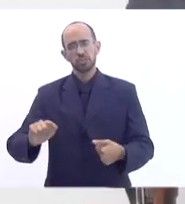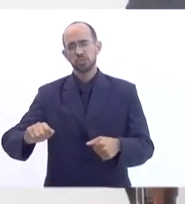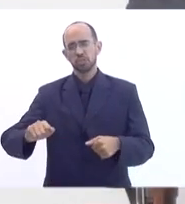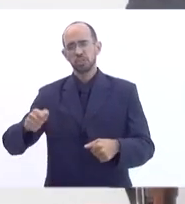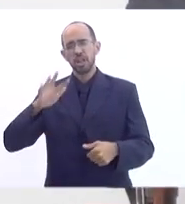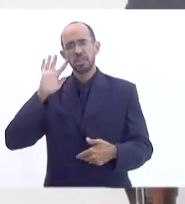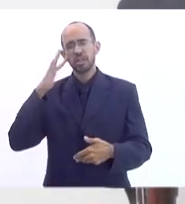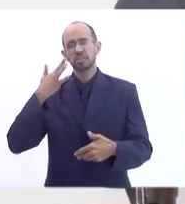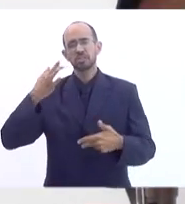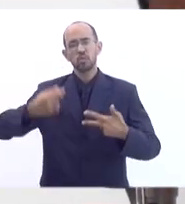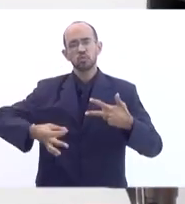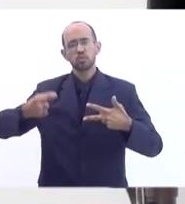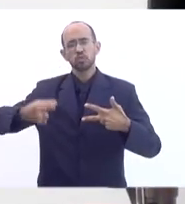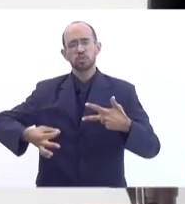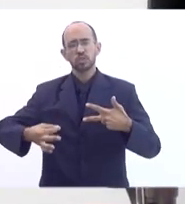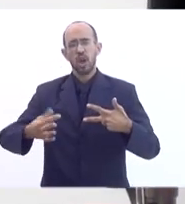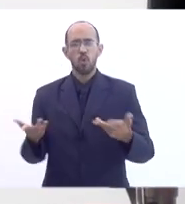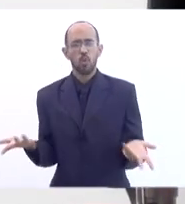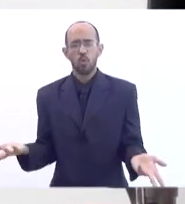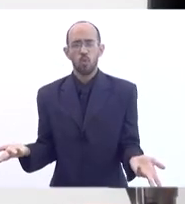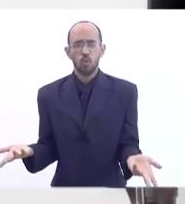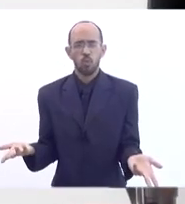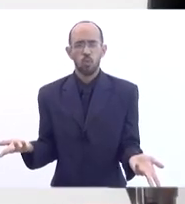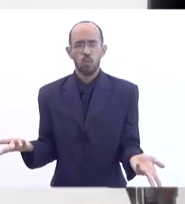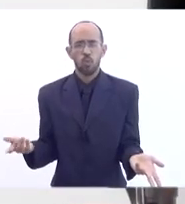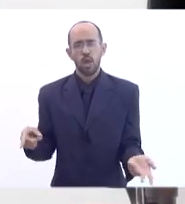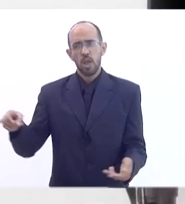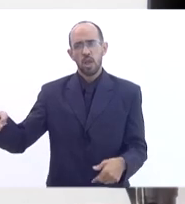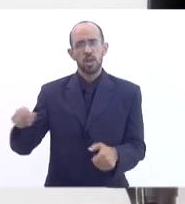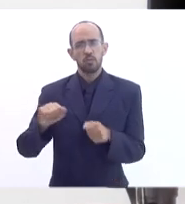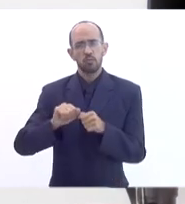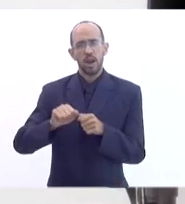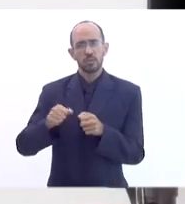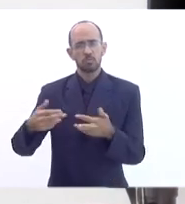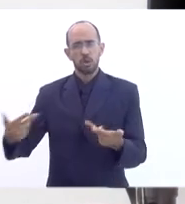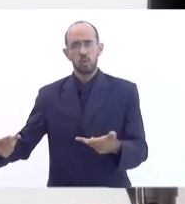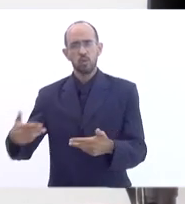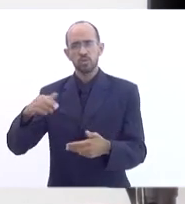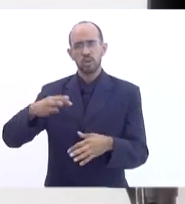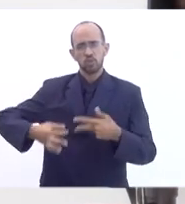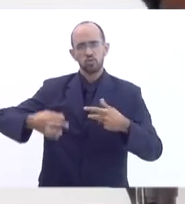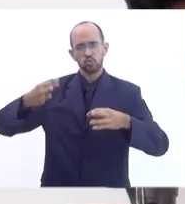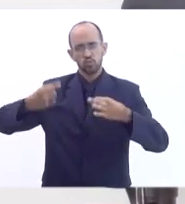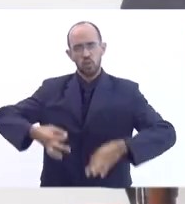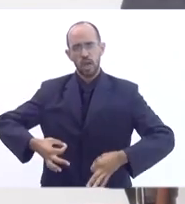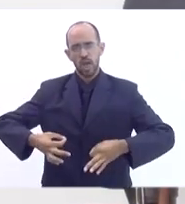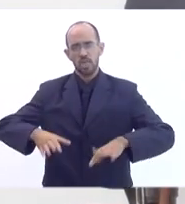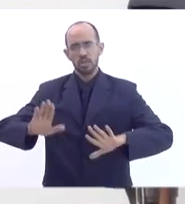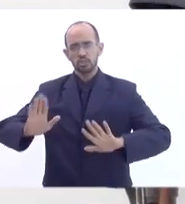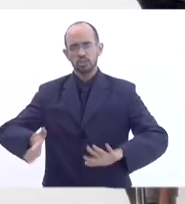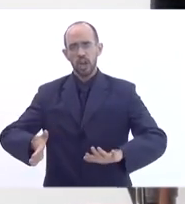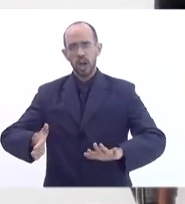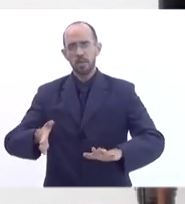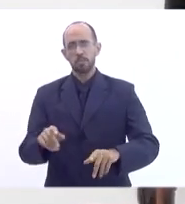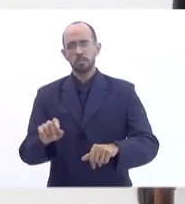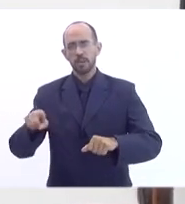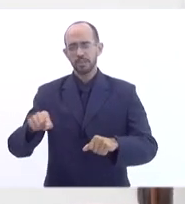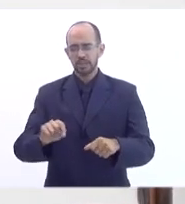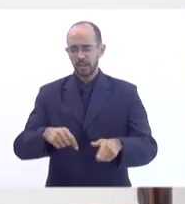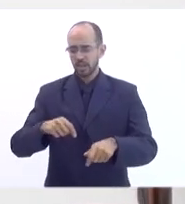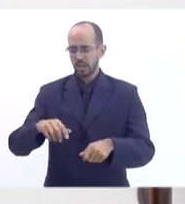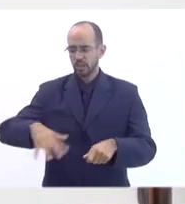judicial a ordem judicial faz coisa julgada para aquele caso pontual na Esfera jurisdicional mas nós fera